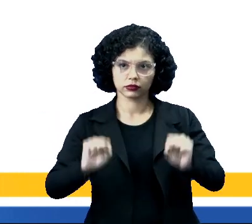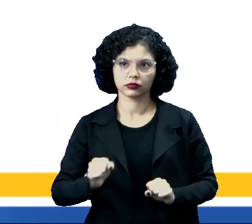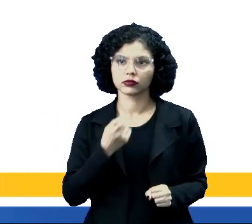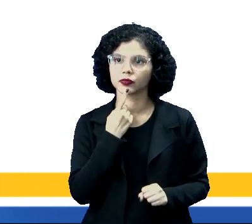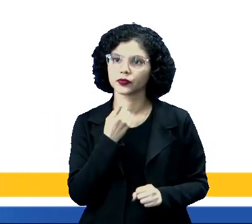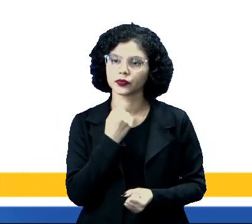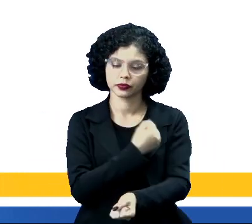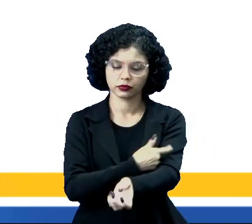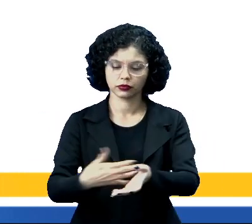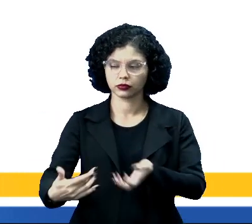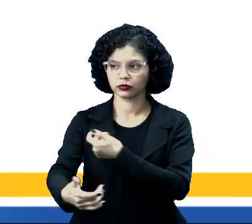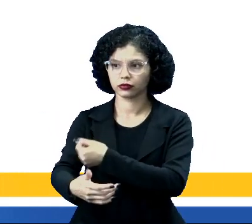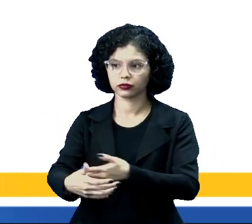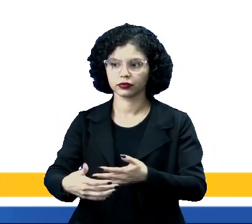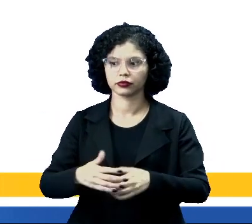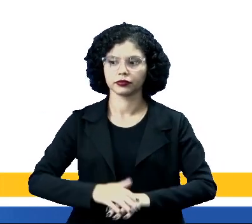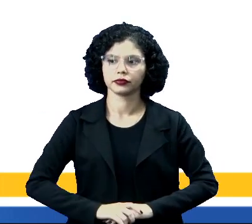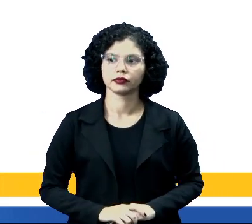sanguíneo.